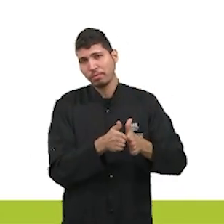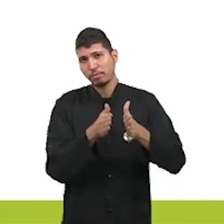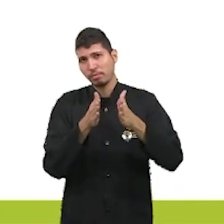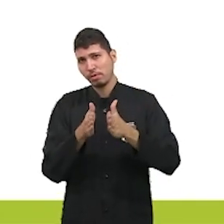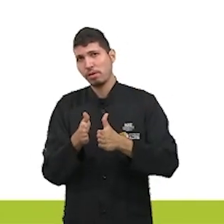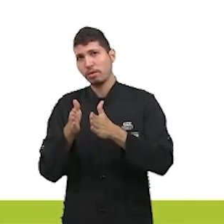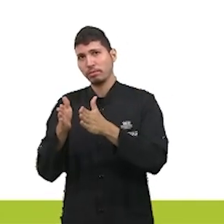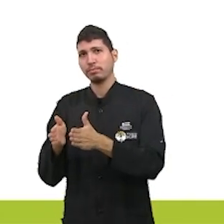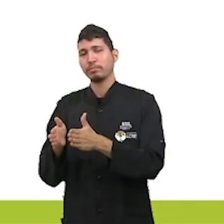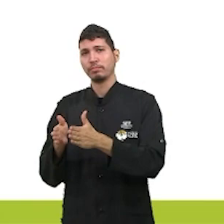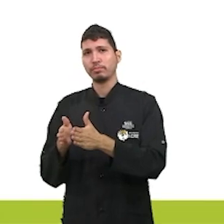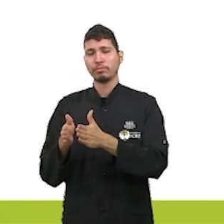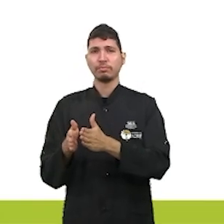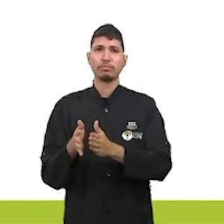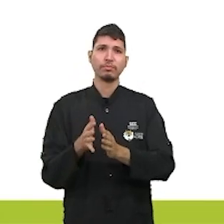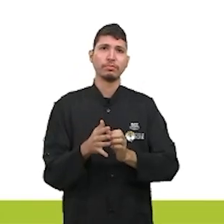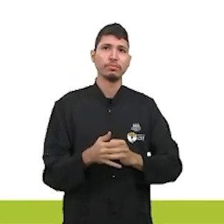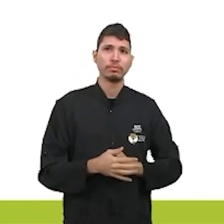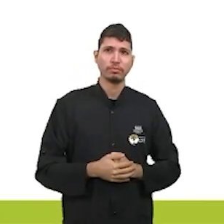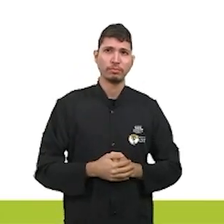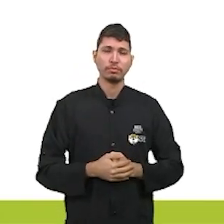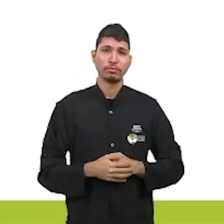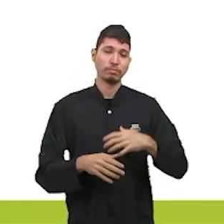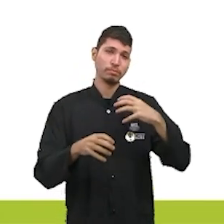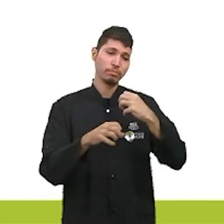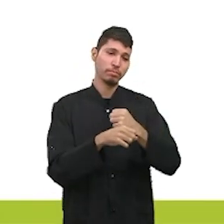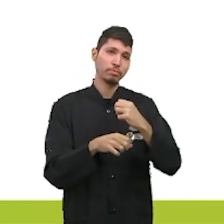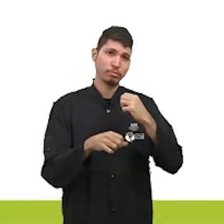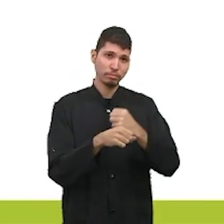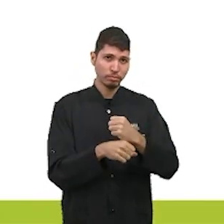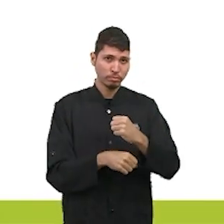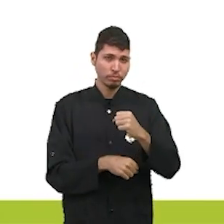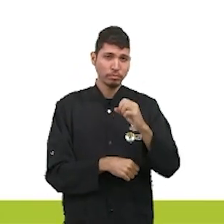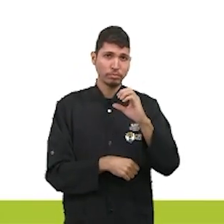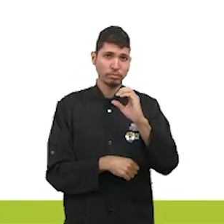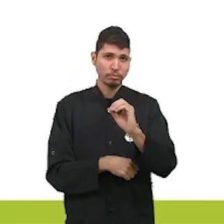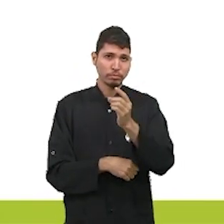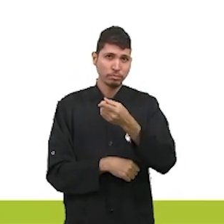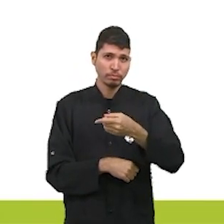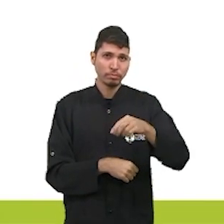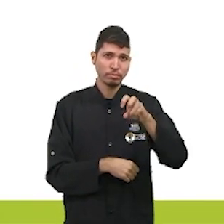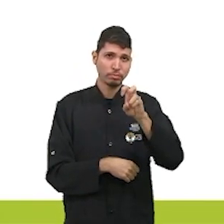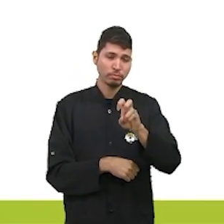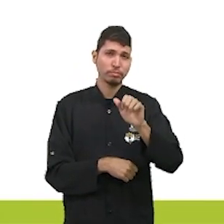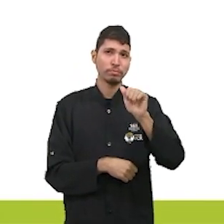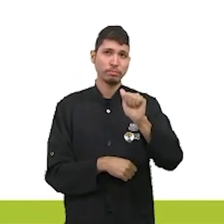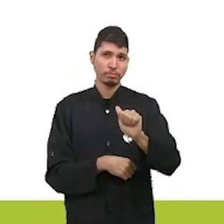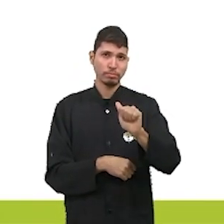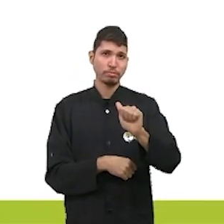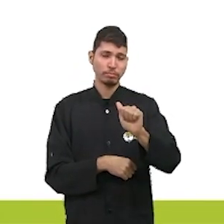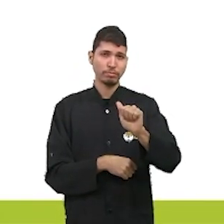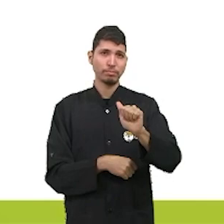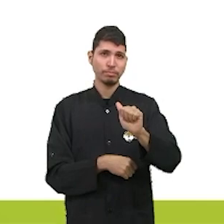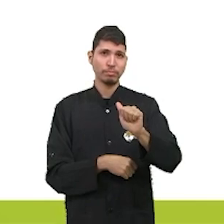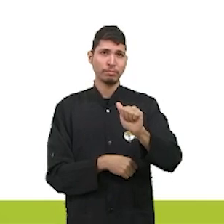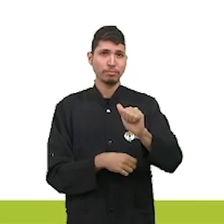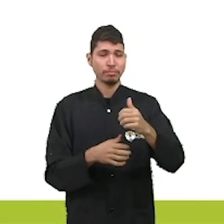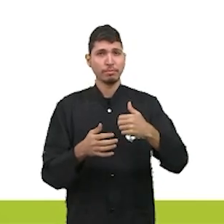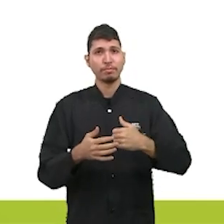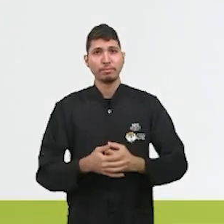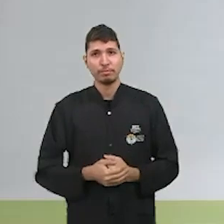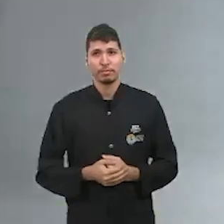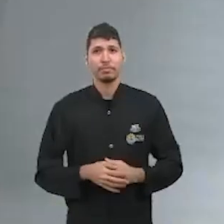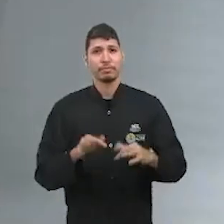né? E o valor dessa corrente deu 0,5 amperes. Tudo bem? E é isso,